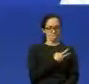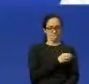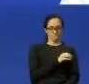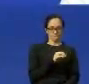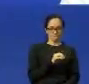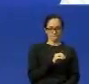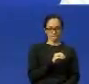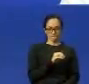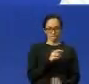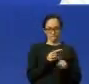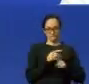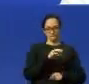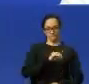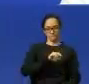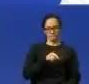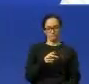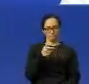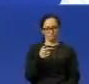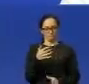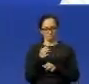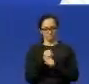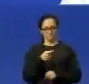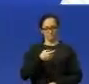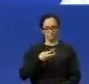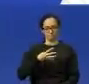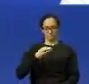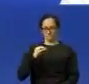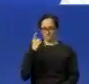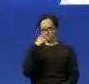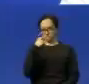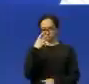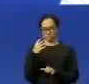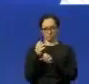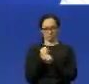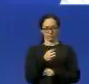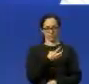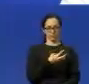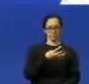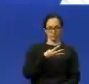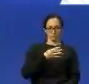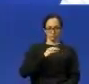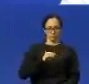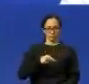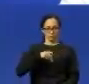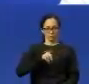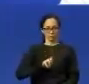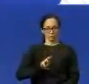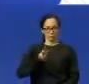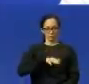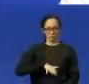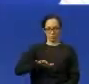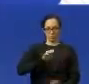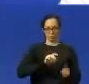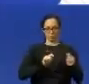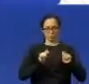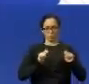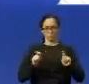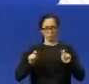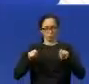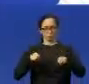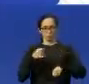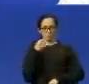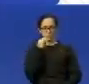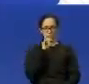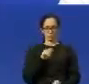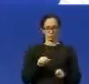0,7 kWh, chegando em 140 kWh, dando um total de 340 kW de economia de